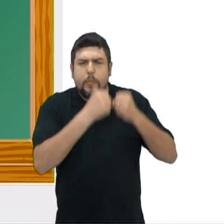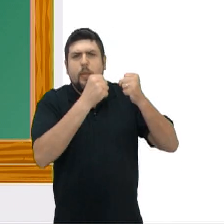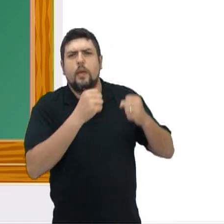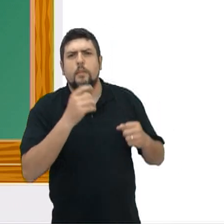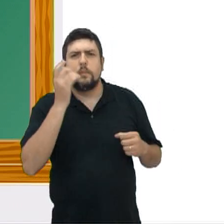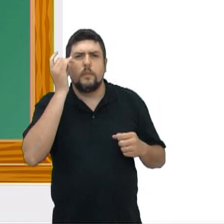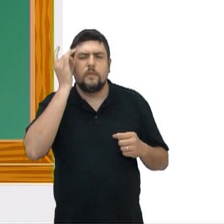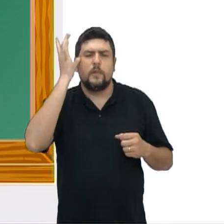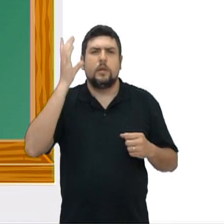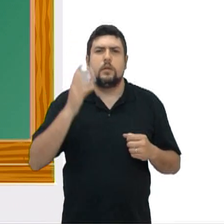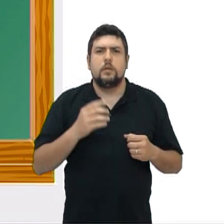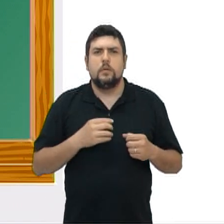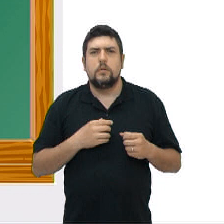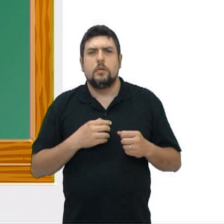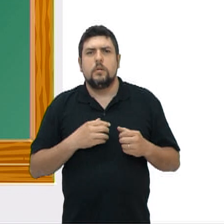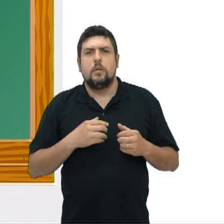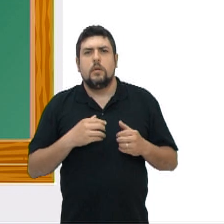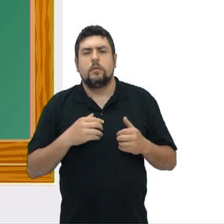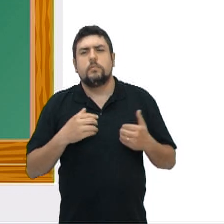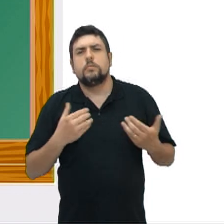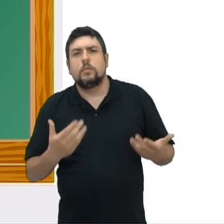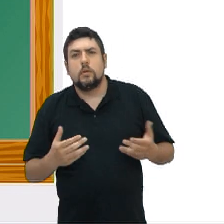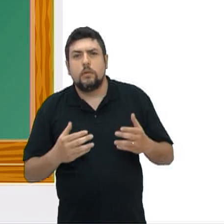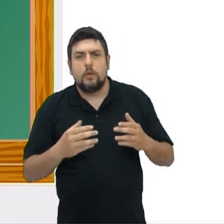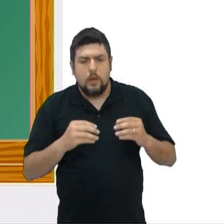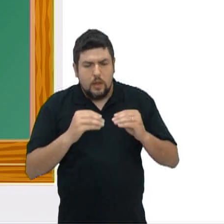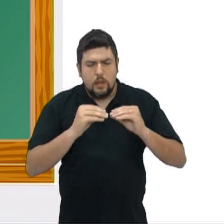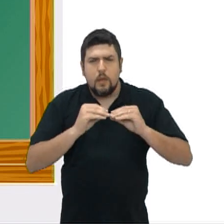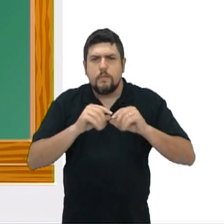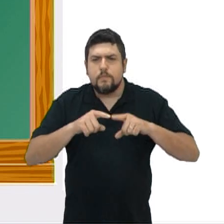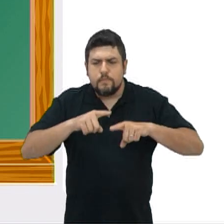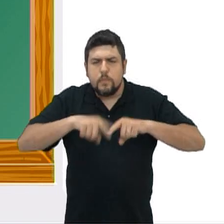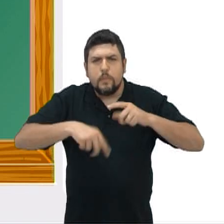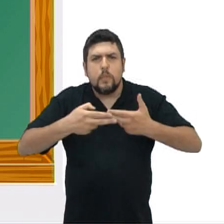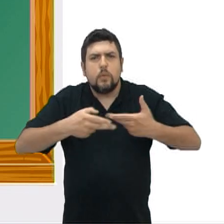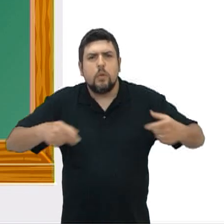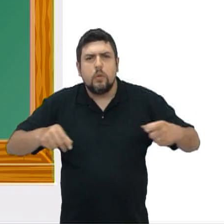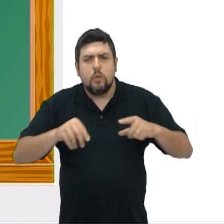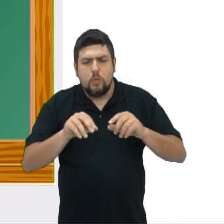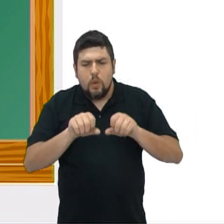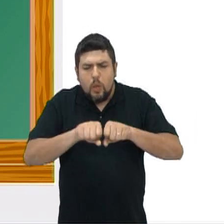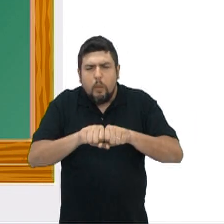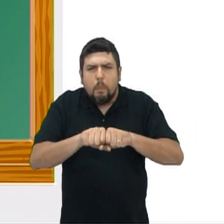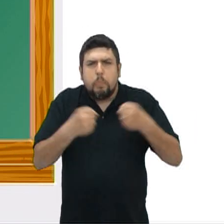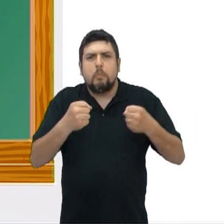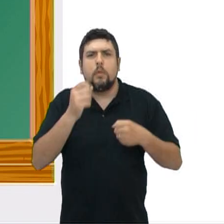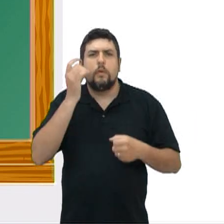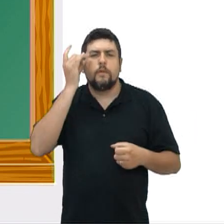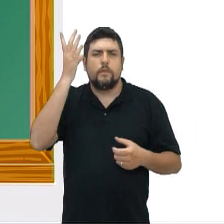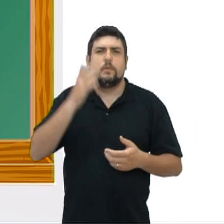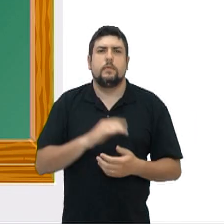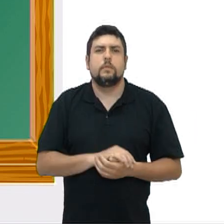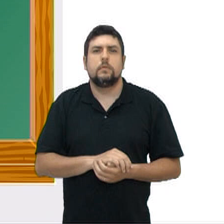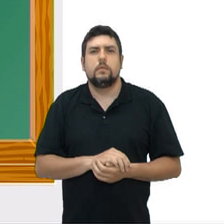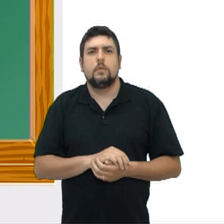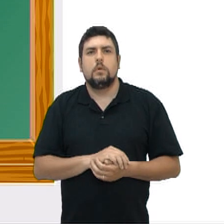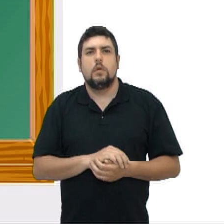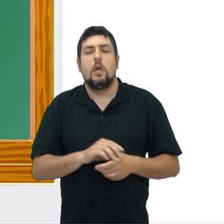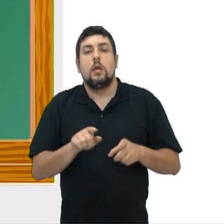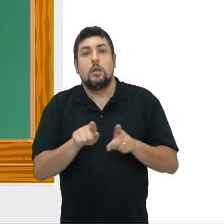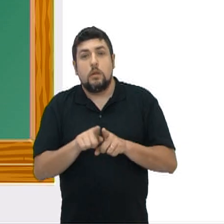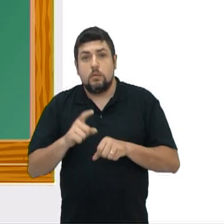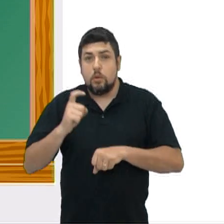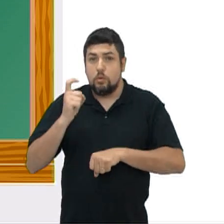eles são sólidos quebradiços, se quebram muito fácil, tá certo? E na questão da dureza,